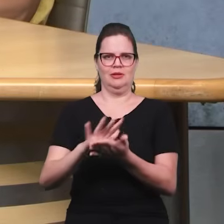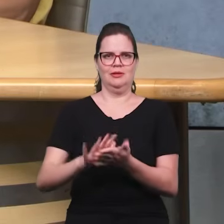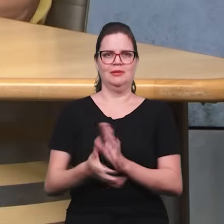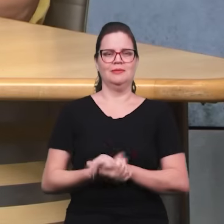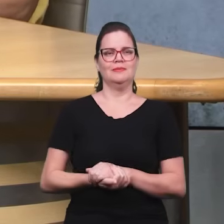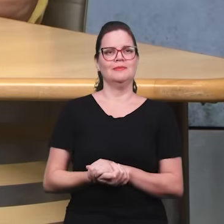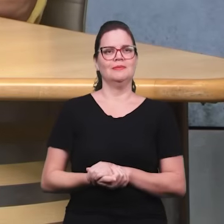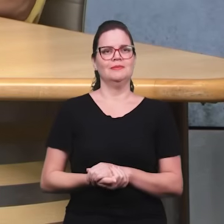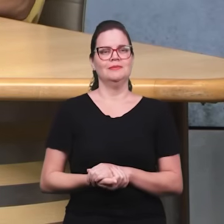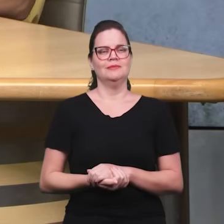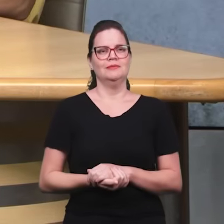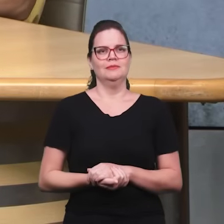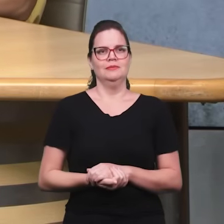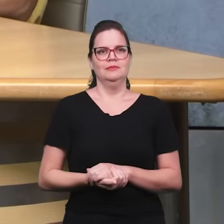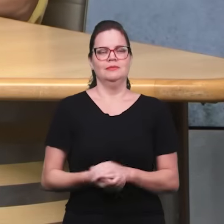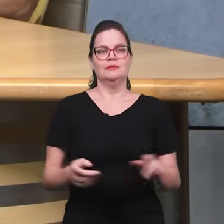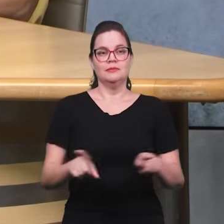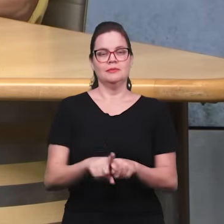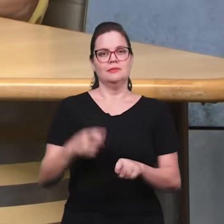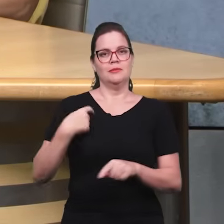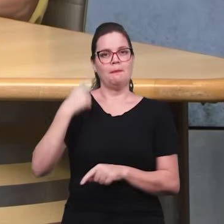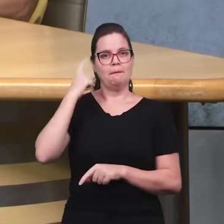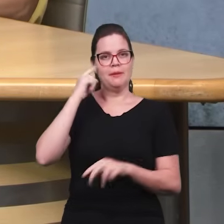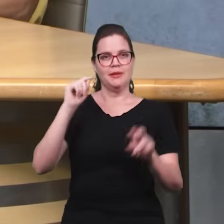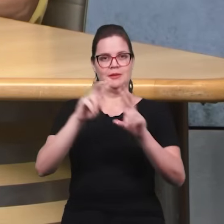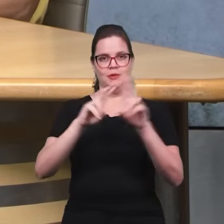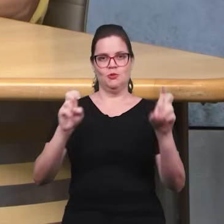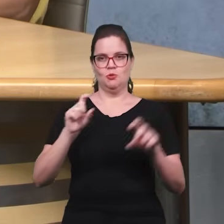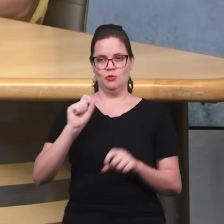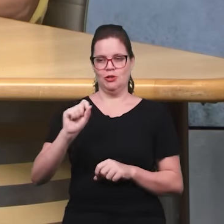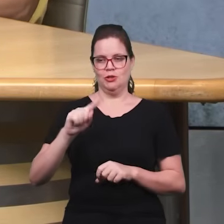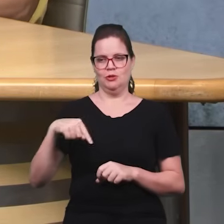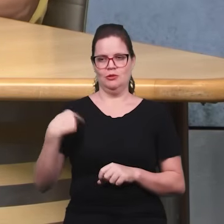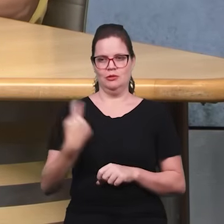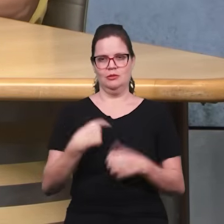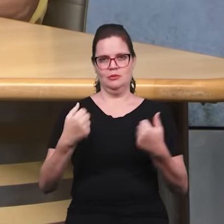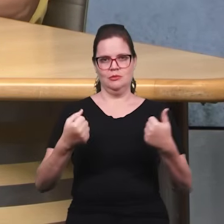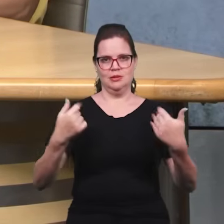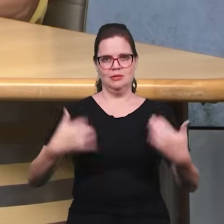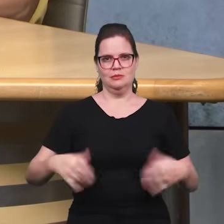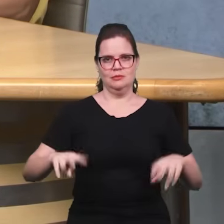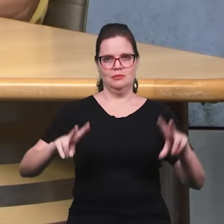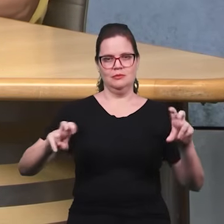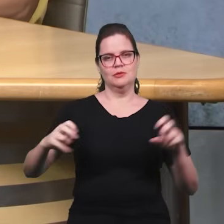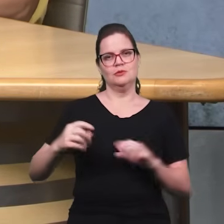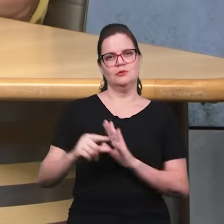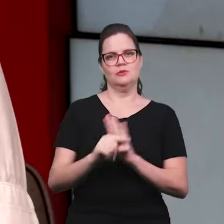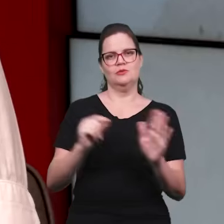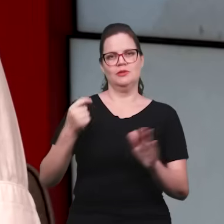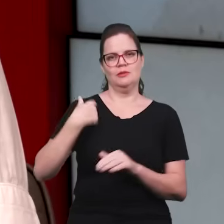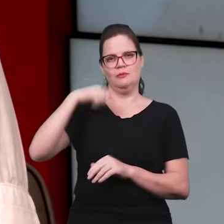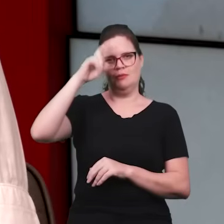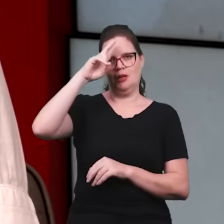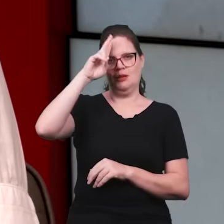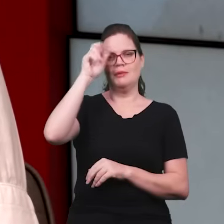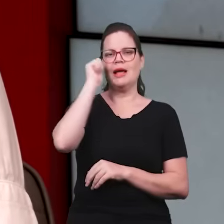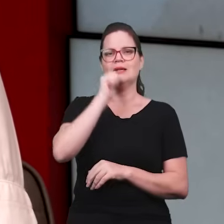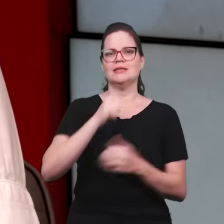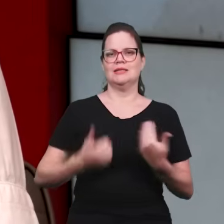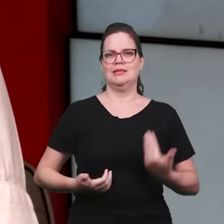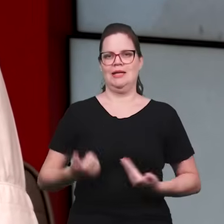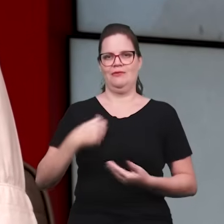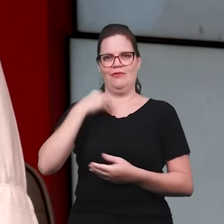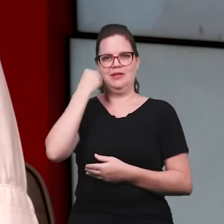aí, pensando sobre isso que nós estávamos falando aqui, lendo esse versículo, eu lembrei da experiência de uma irmã. E era um